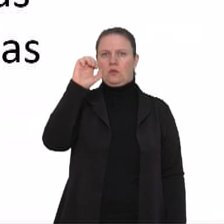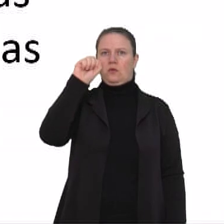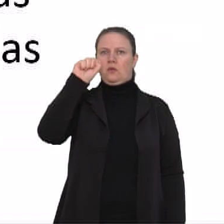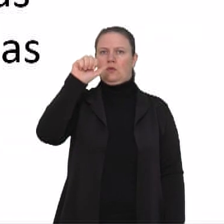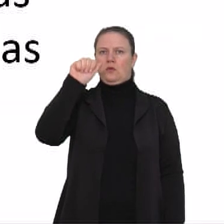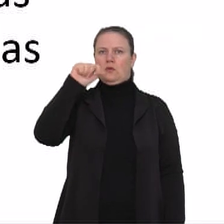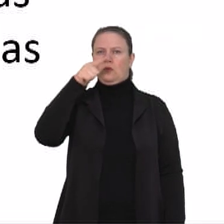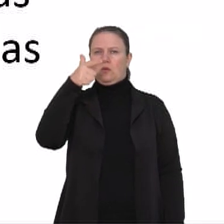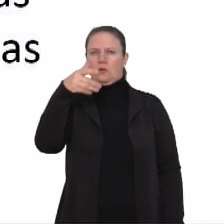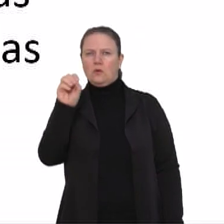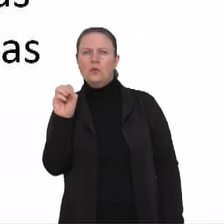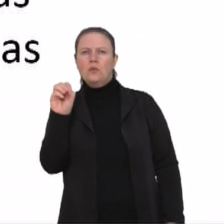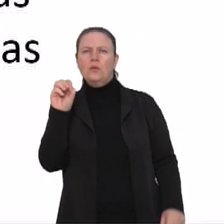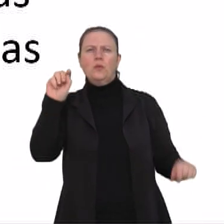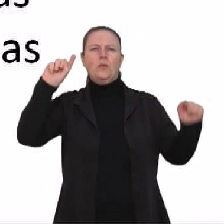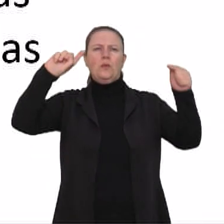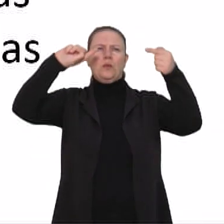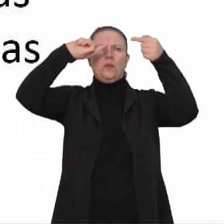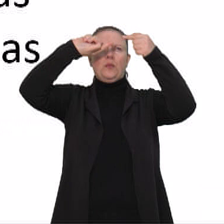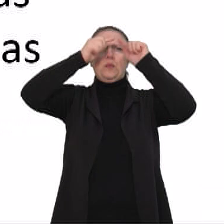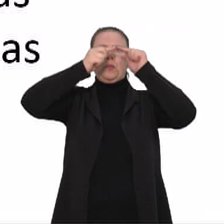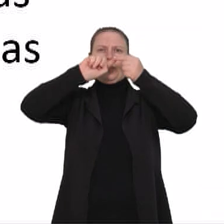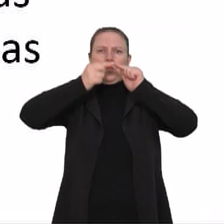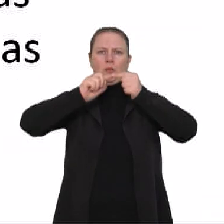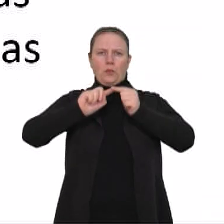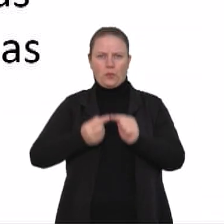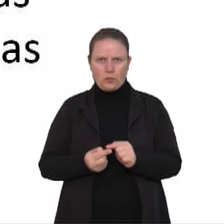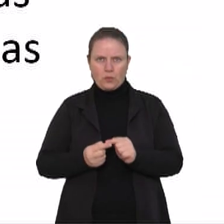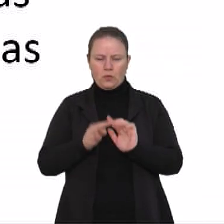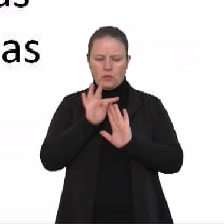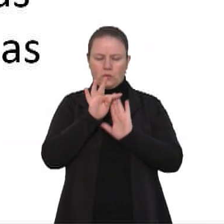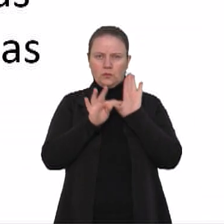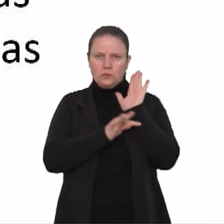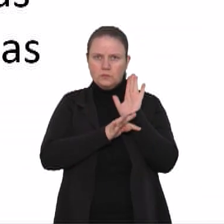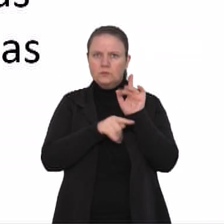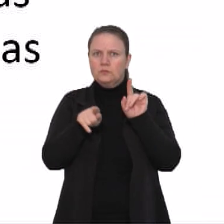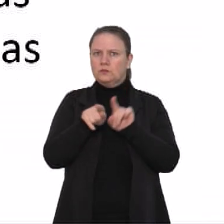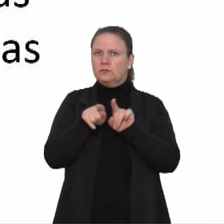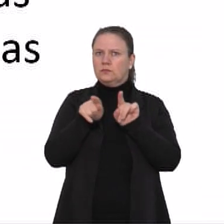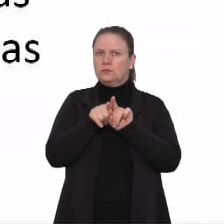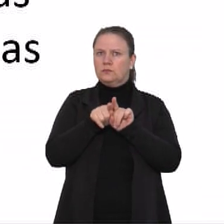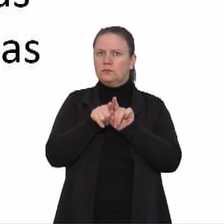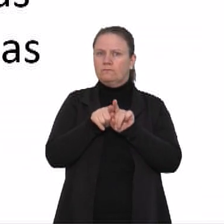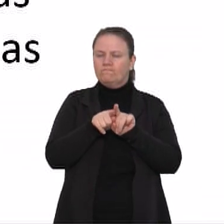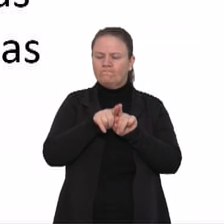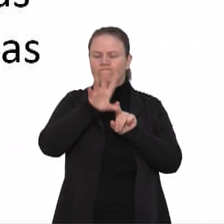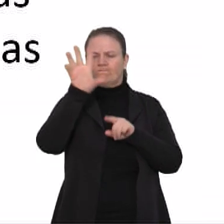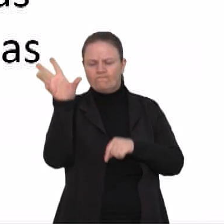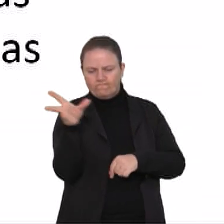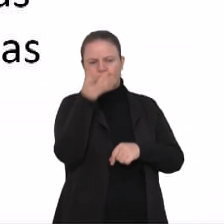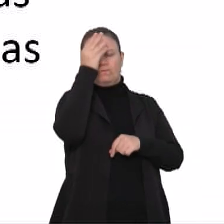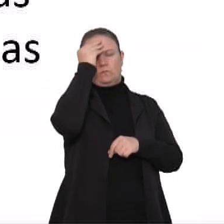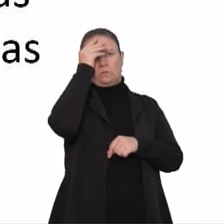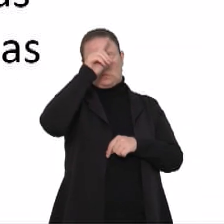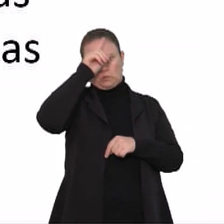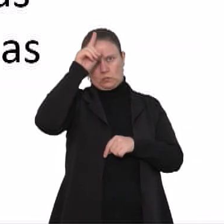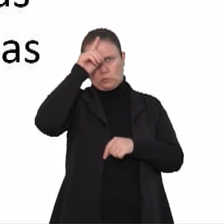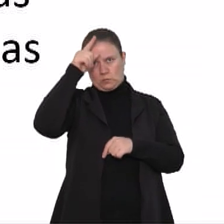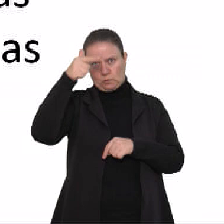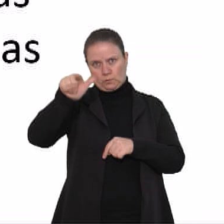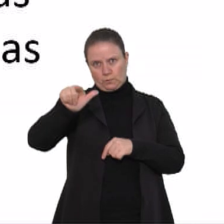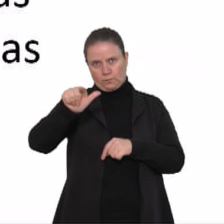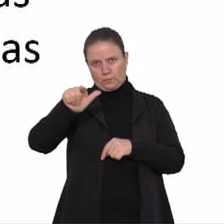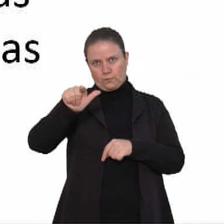é a conexão, ligação entre as partes de um texto que retoma as ideias anteriores